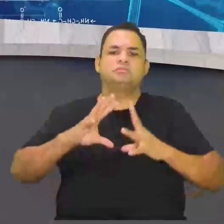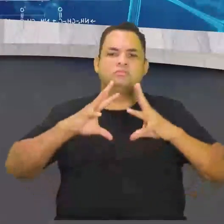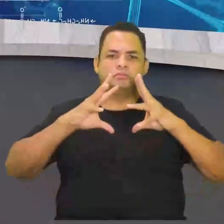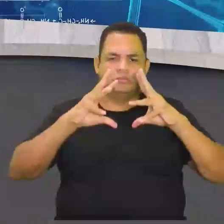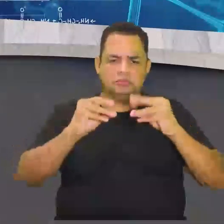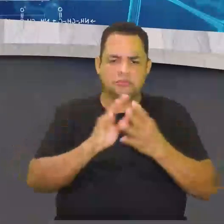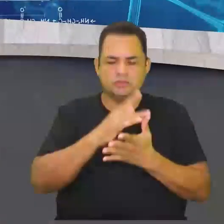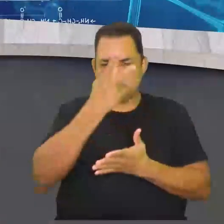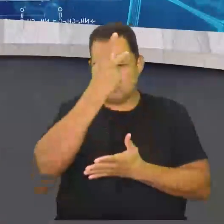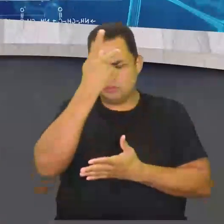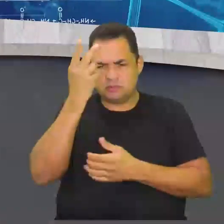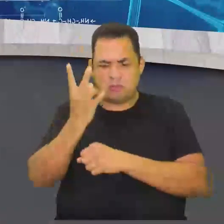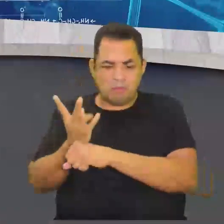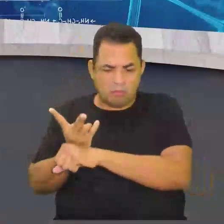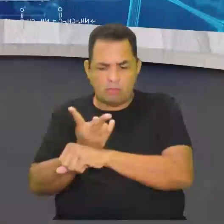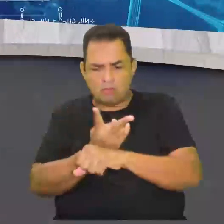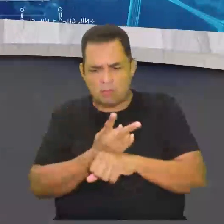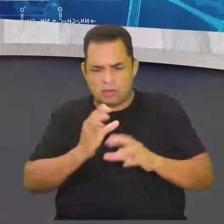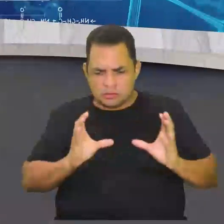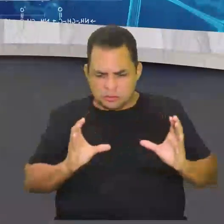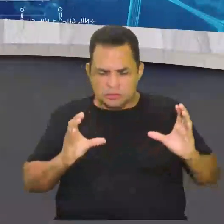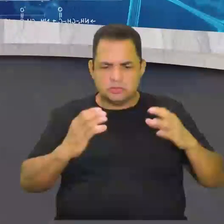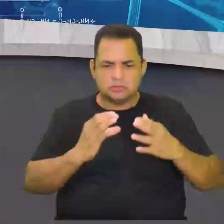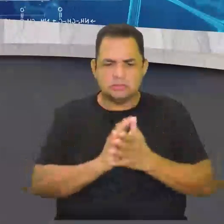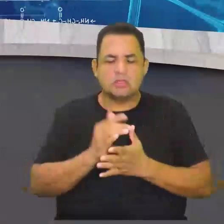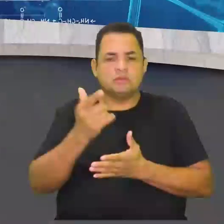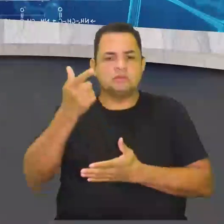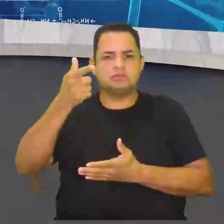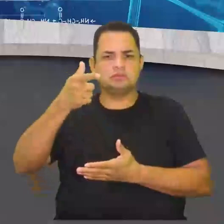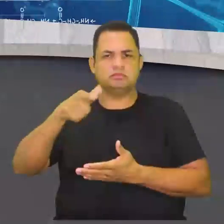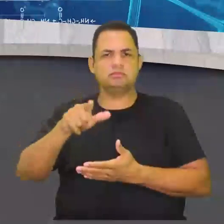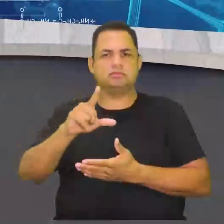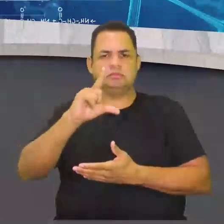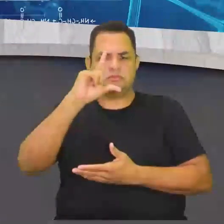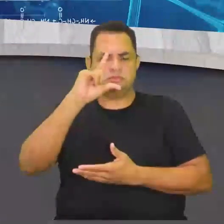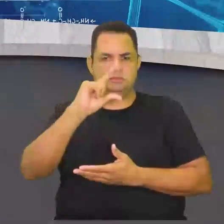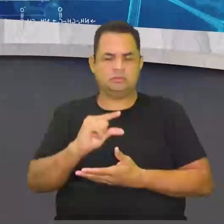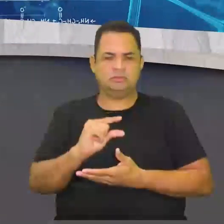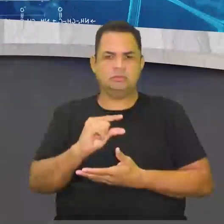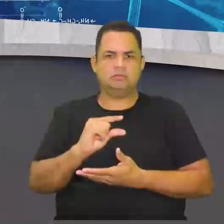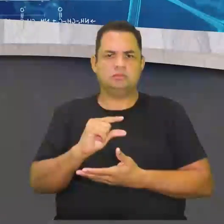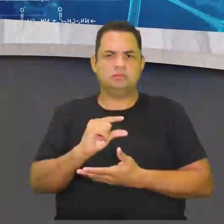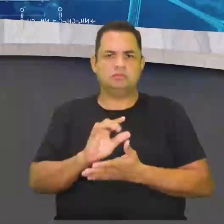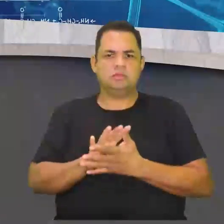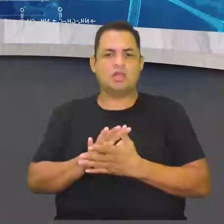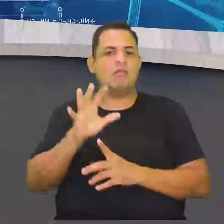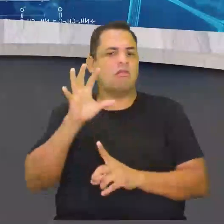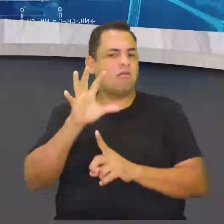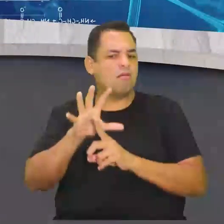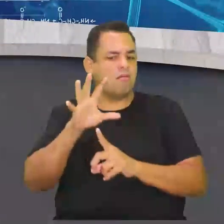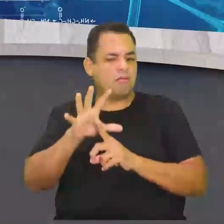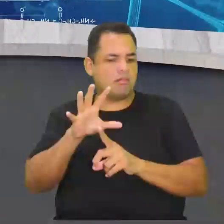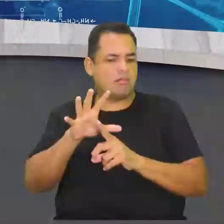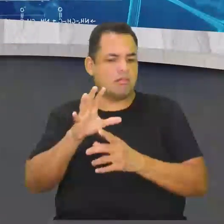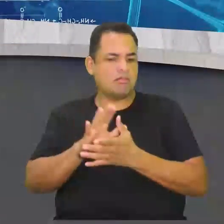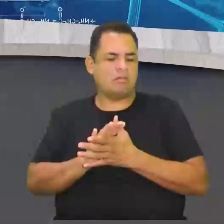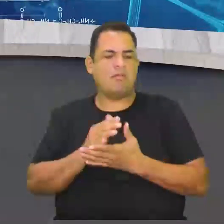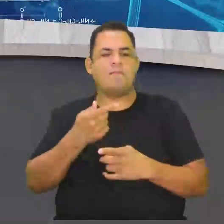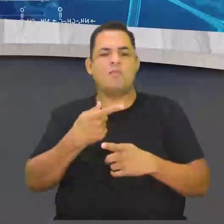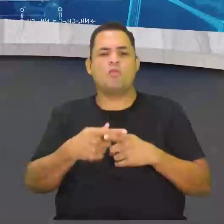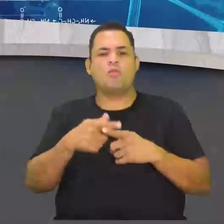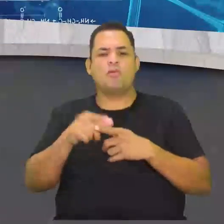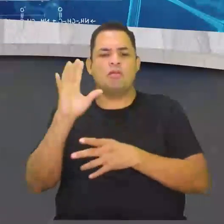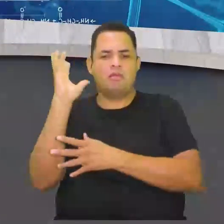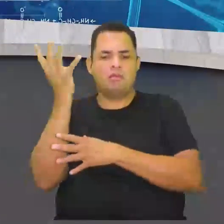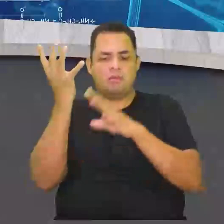todo mundo buscar no coletivo, a gente ainda consegue diminuir um pouquinho do impacto ambiental que o nosso